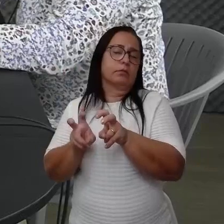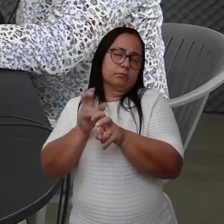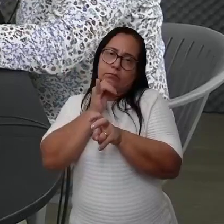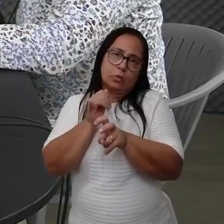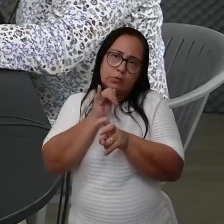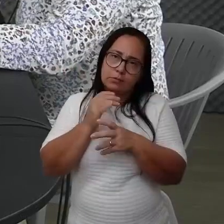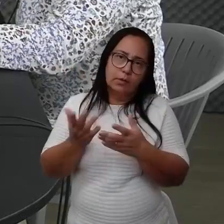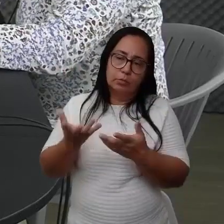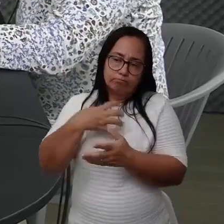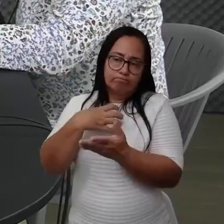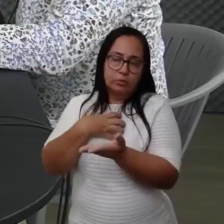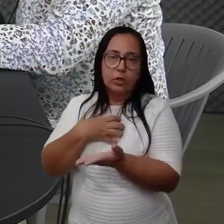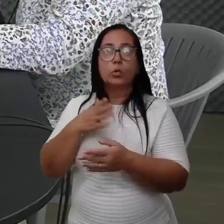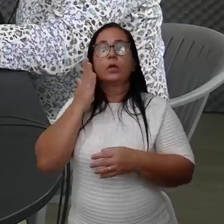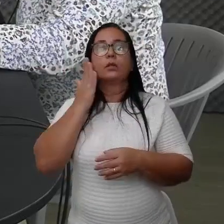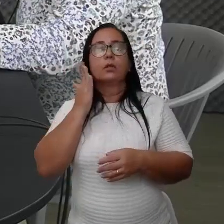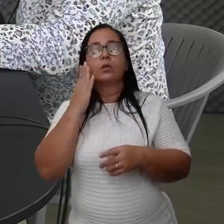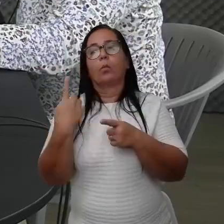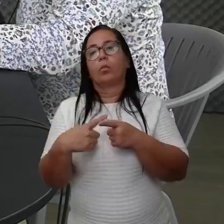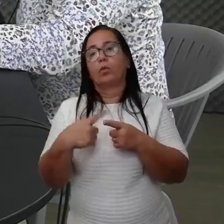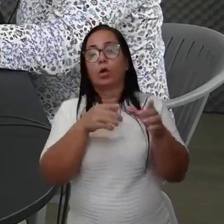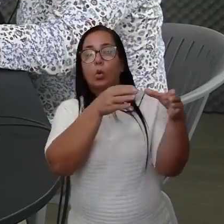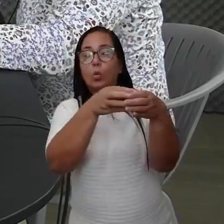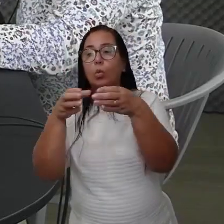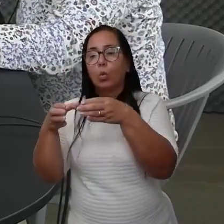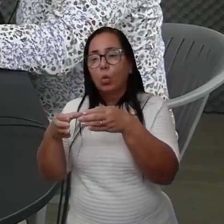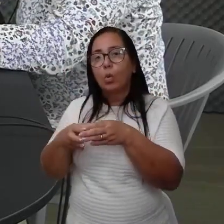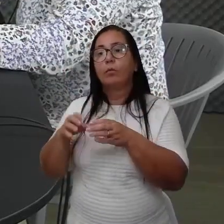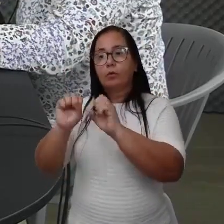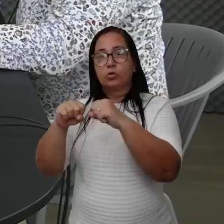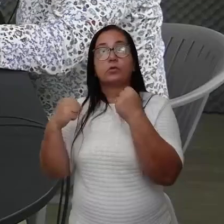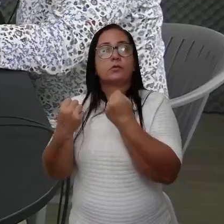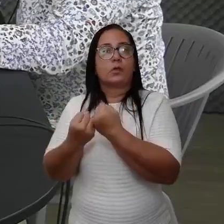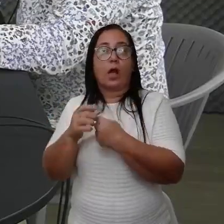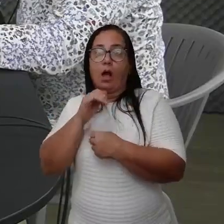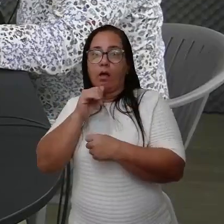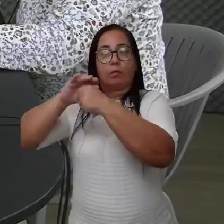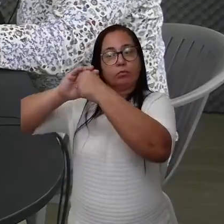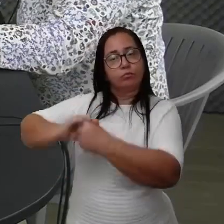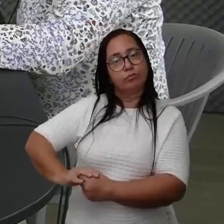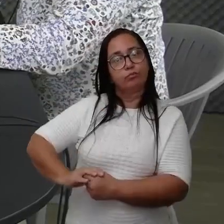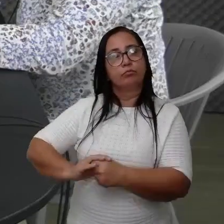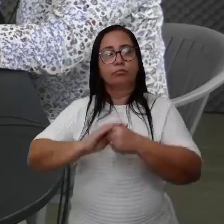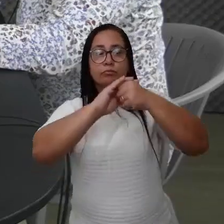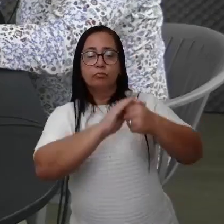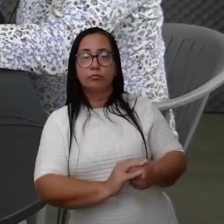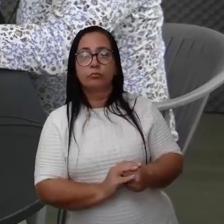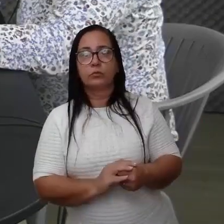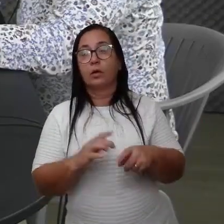não Y, entender por que determinados grupos sociais são invisibilizados, são apagados quando não